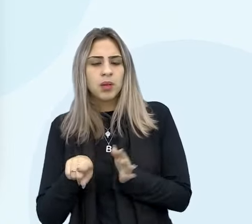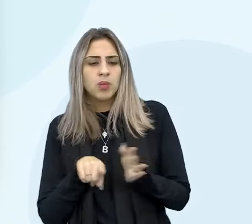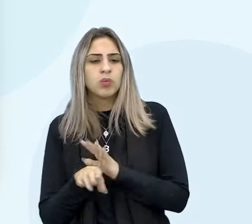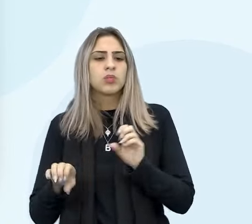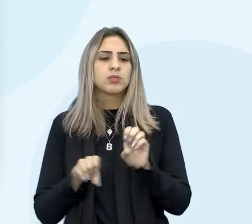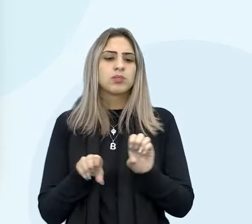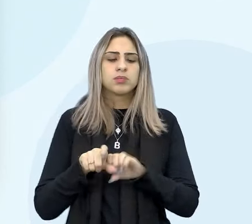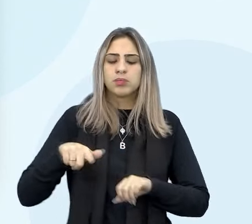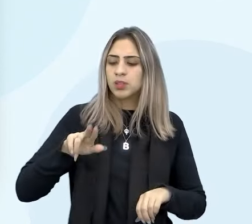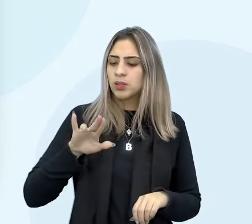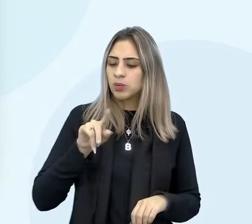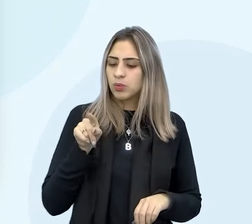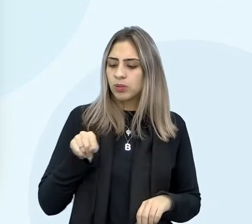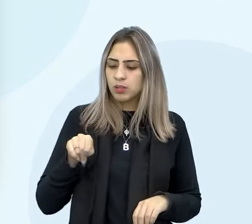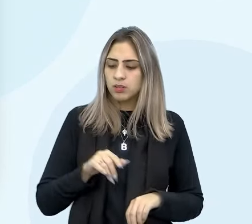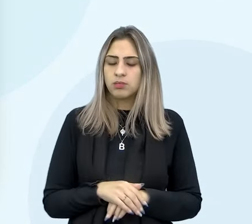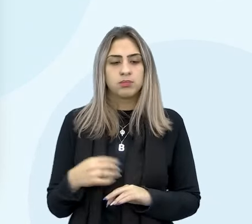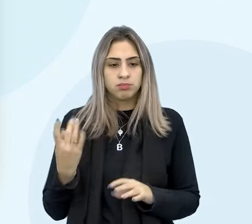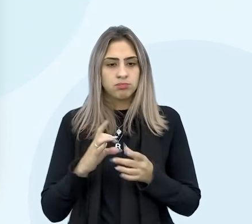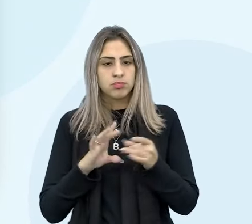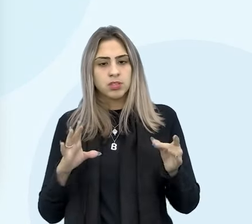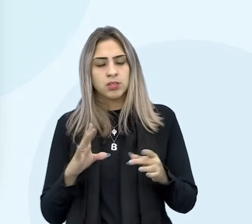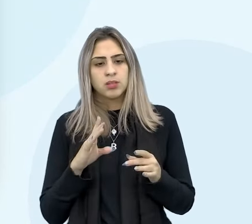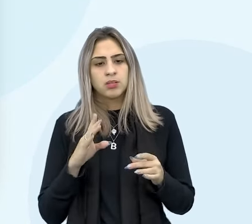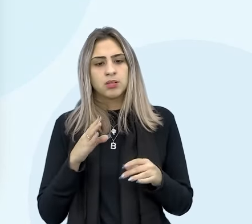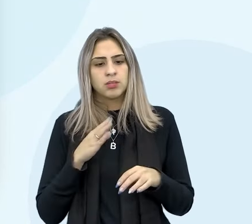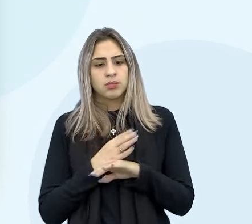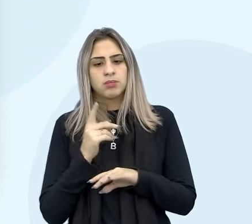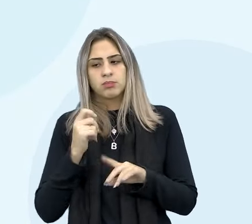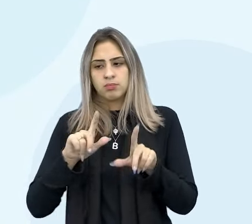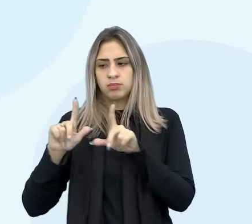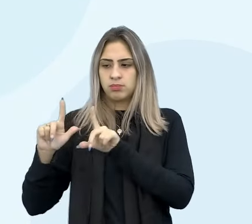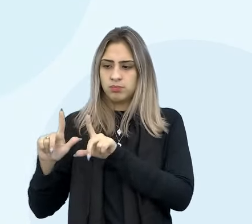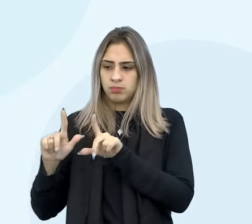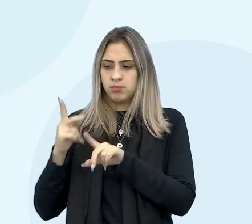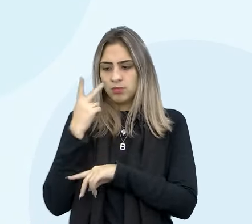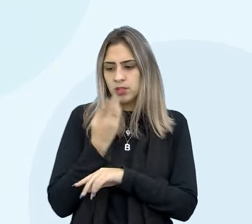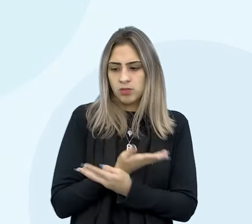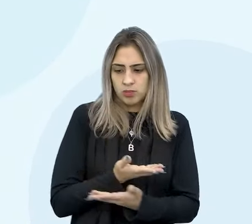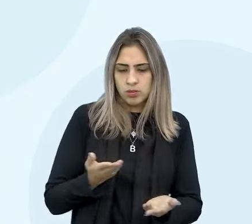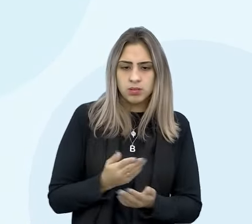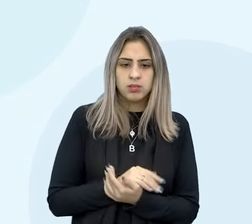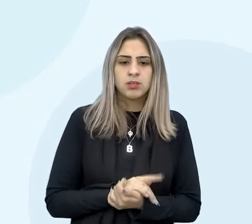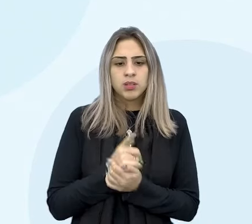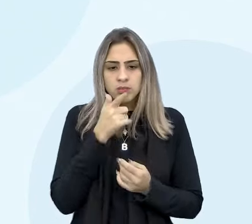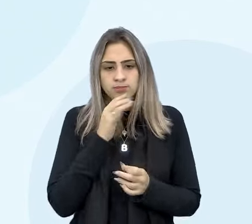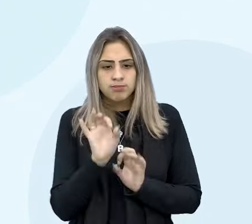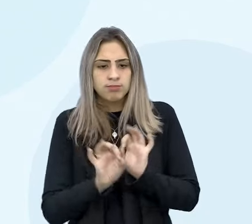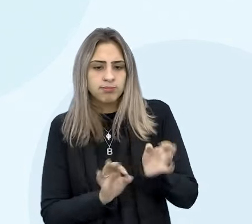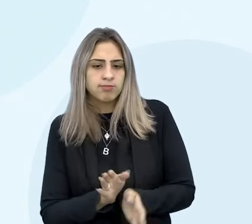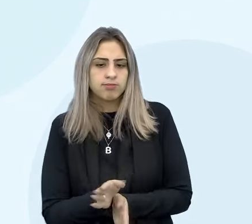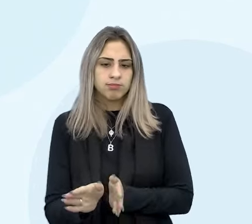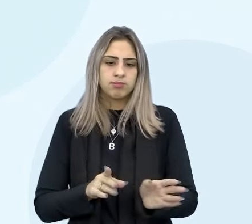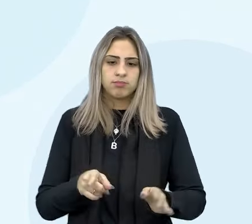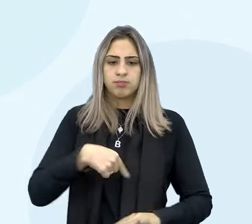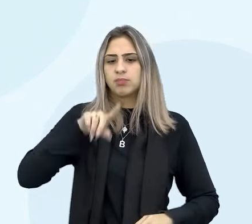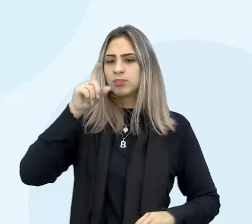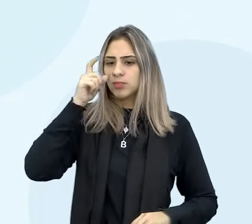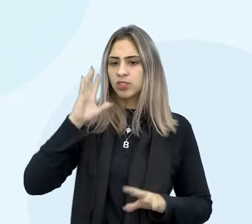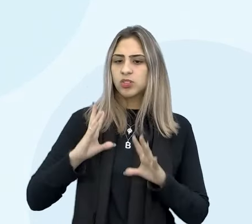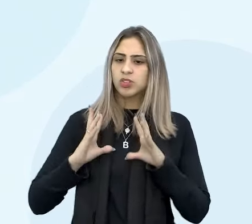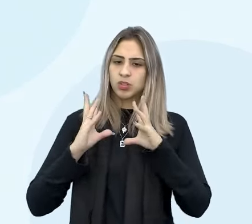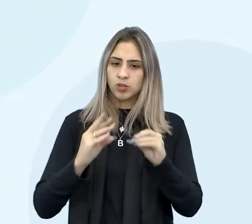aí de quiz que a gente deixou também printado na próxima tela para vocês, né? Para guiar vocês. Então, assistiu